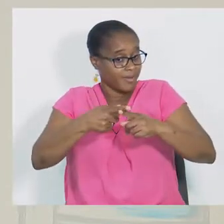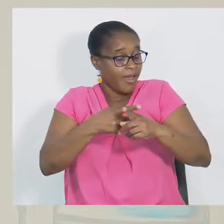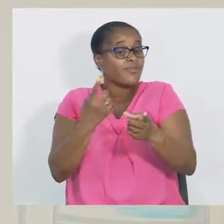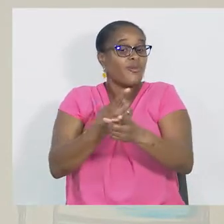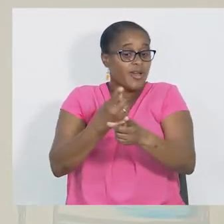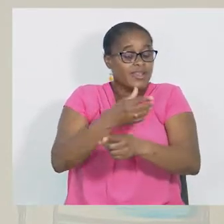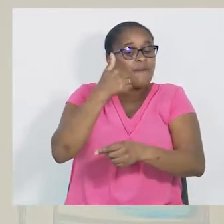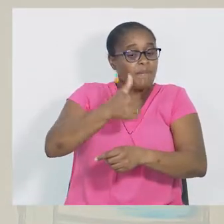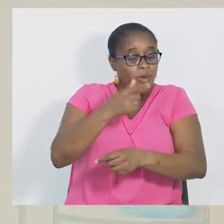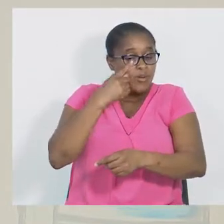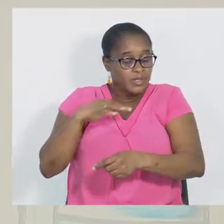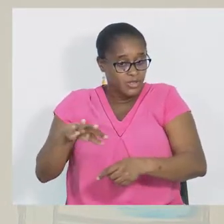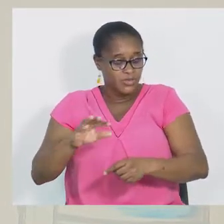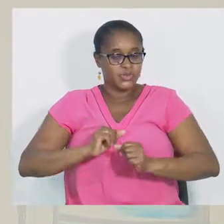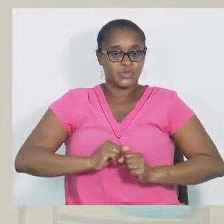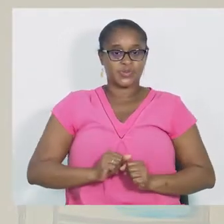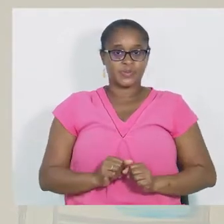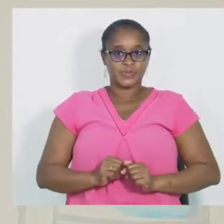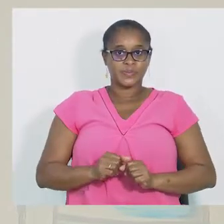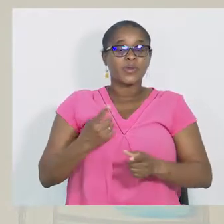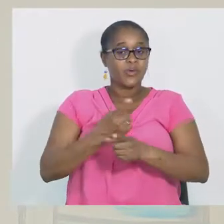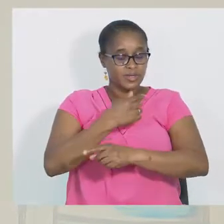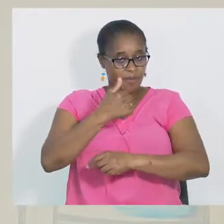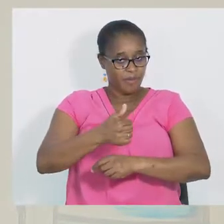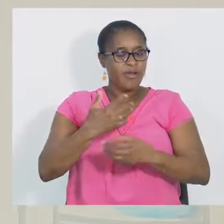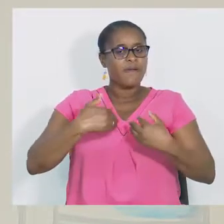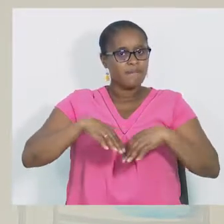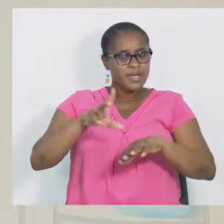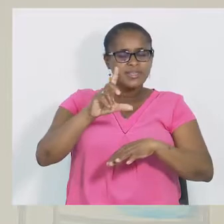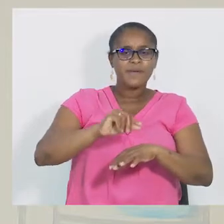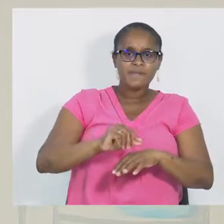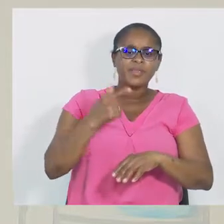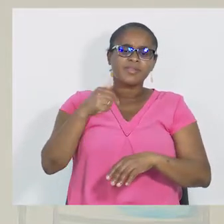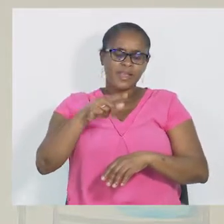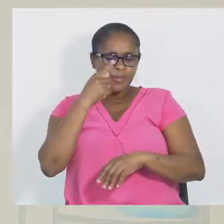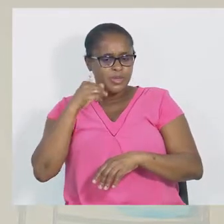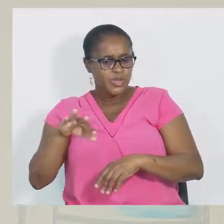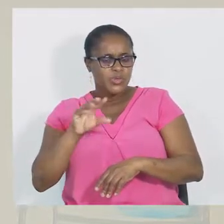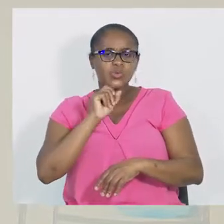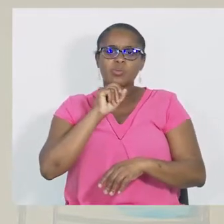segunda linha do texto? Vamos rever o texto, só para verem a pergunta do narrador.